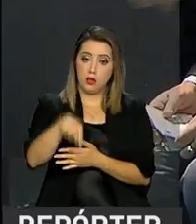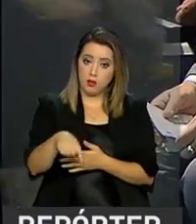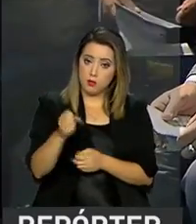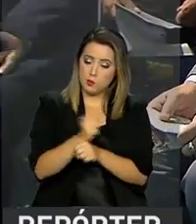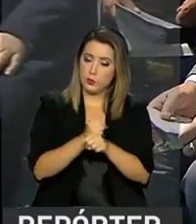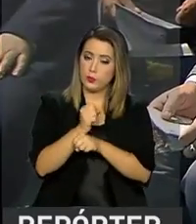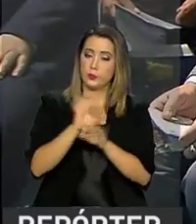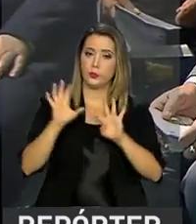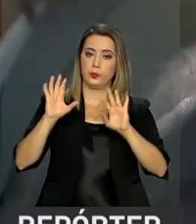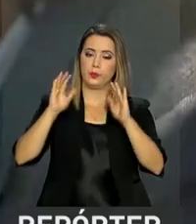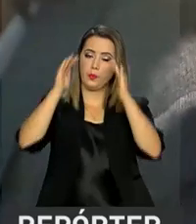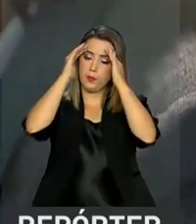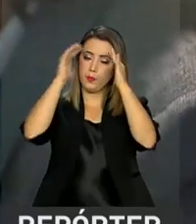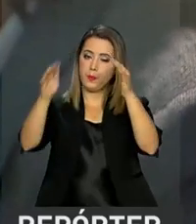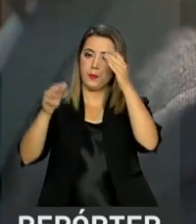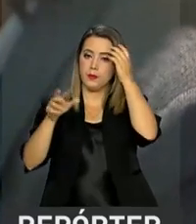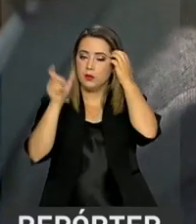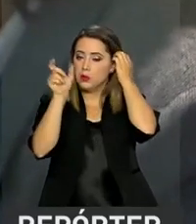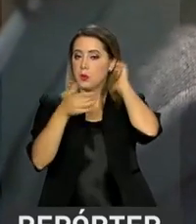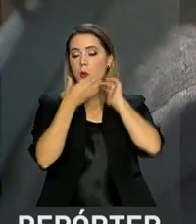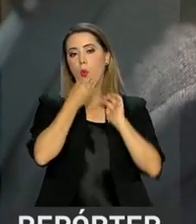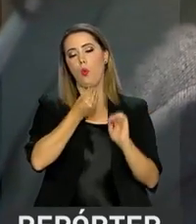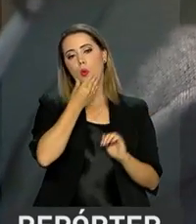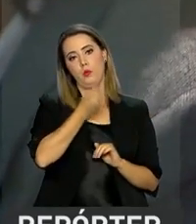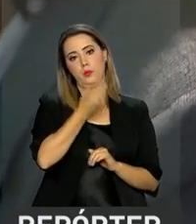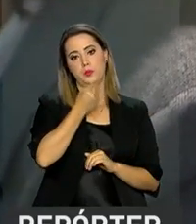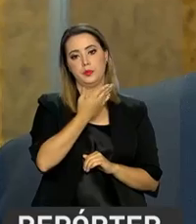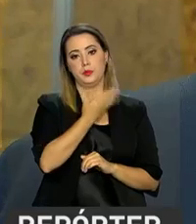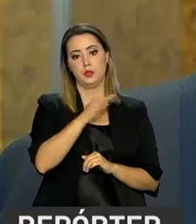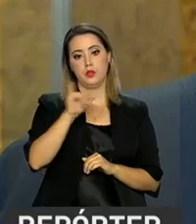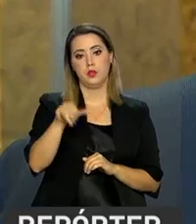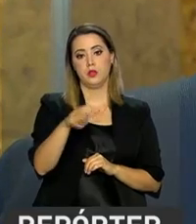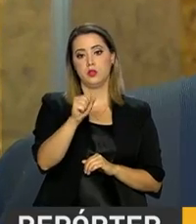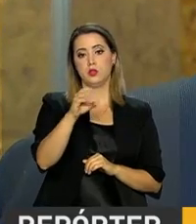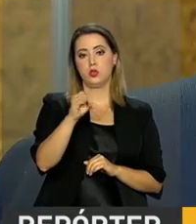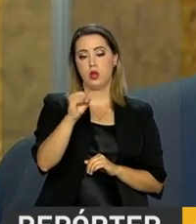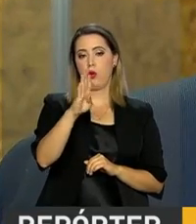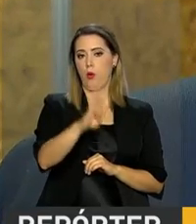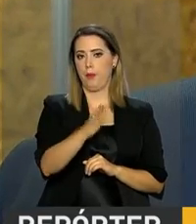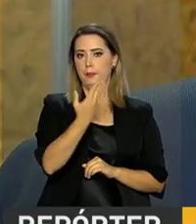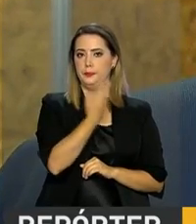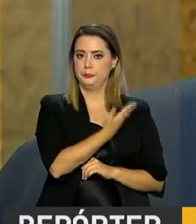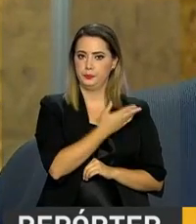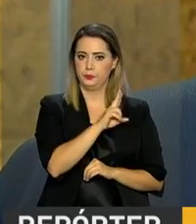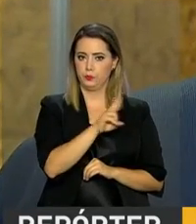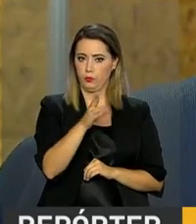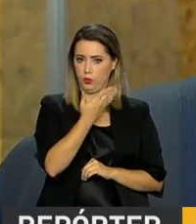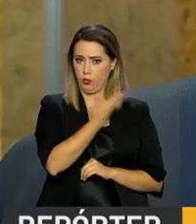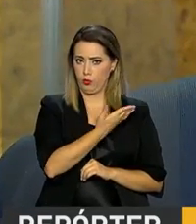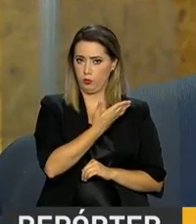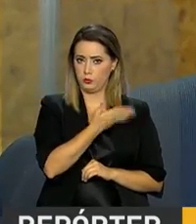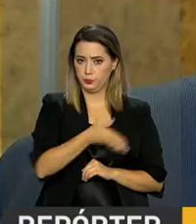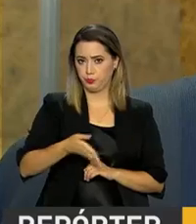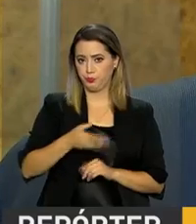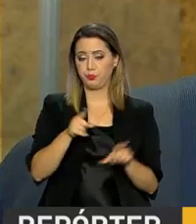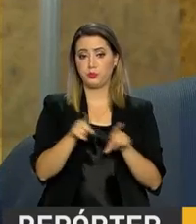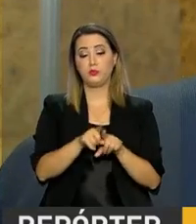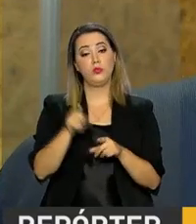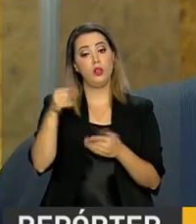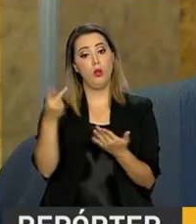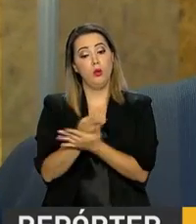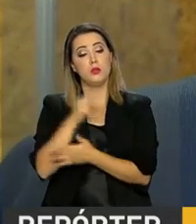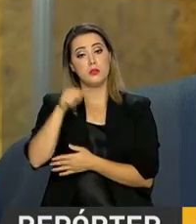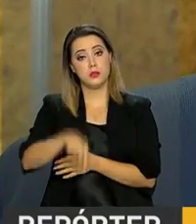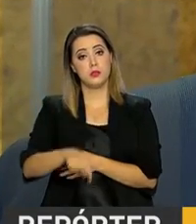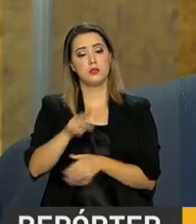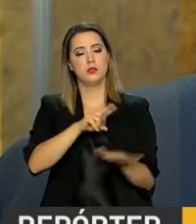edição homenageia o matemático Jacó Palles. Pela realização dessa semana, pela